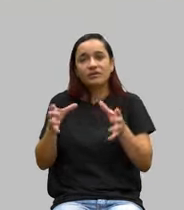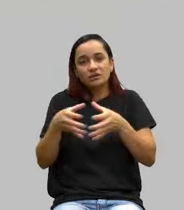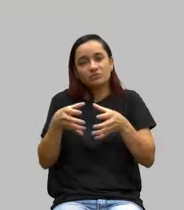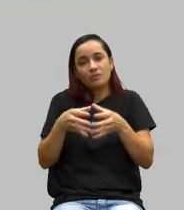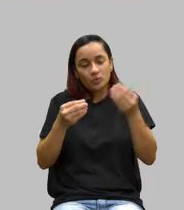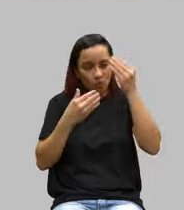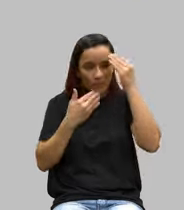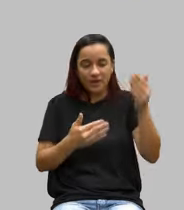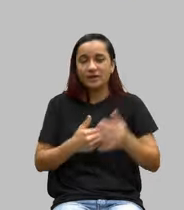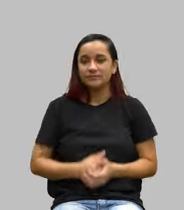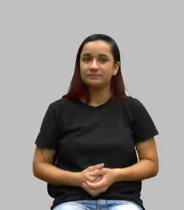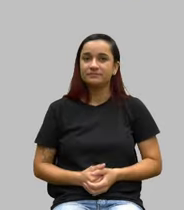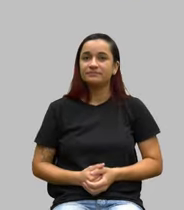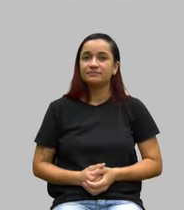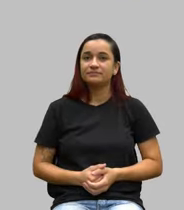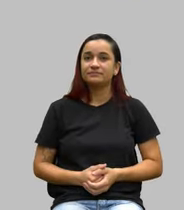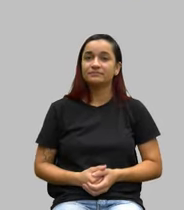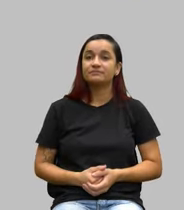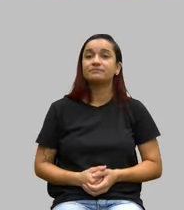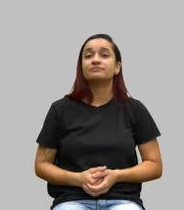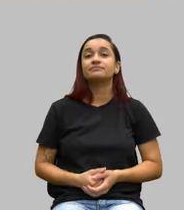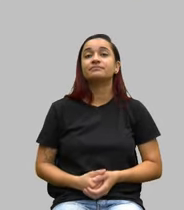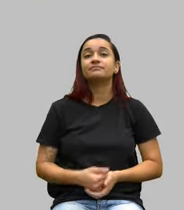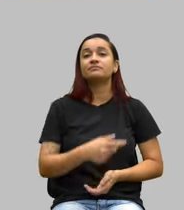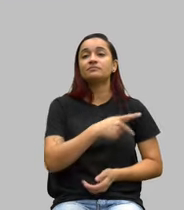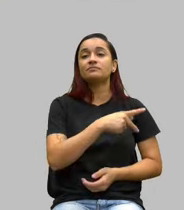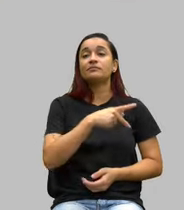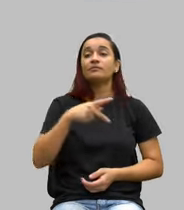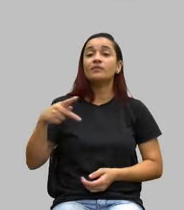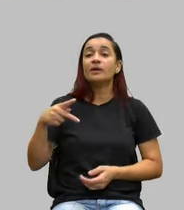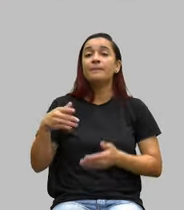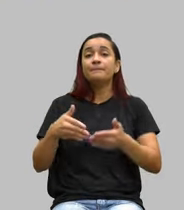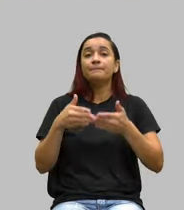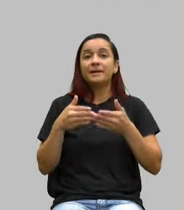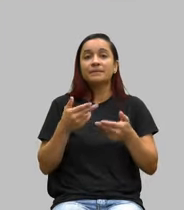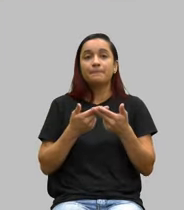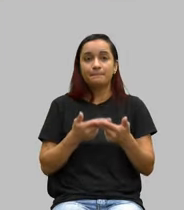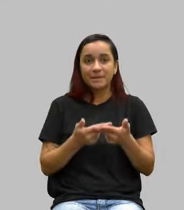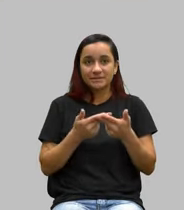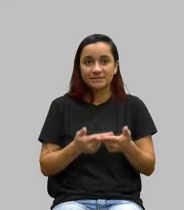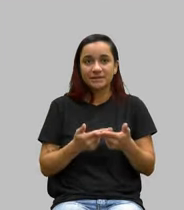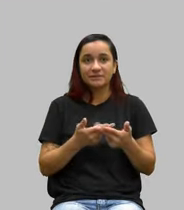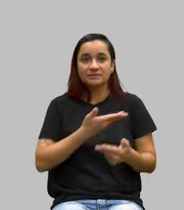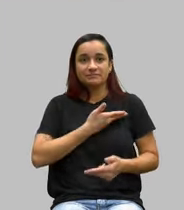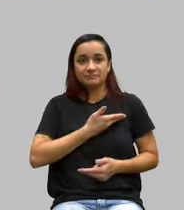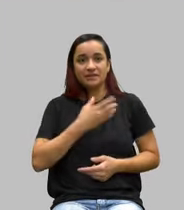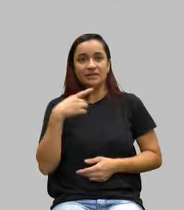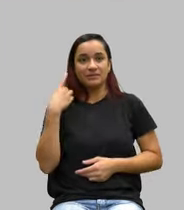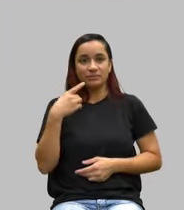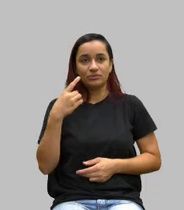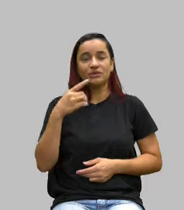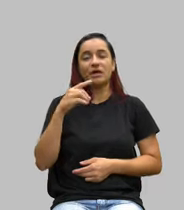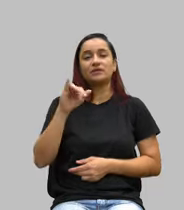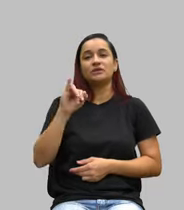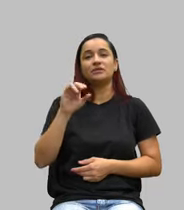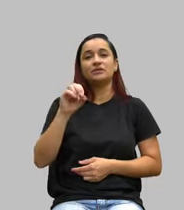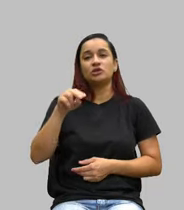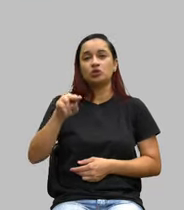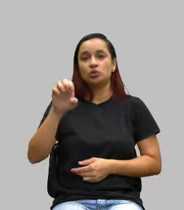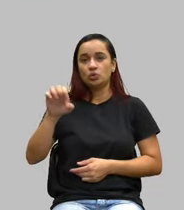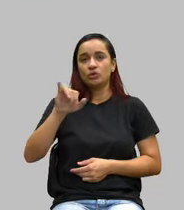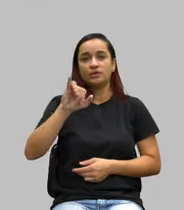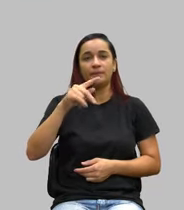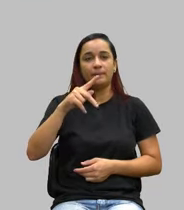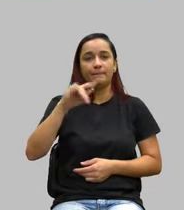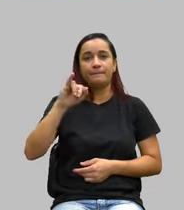obrigado presidência eh pede paciência nossa querida deputada ion Pinheiro né só um pouquinho